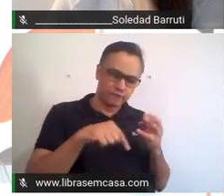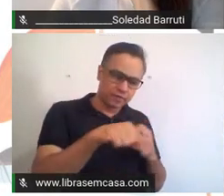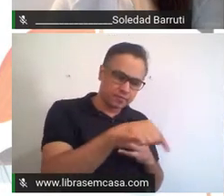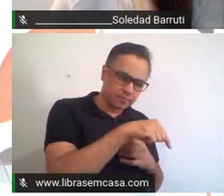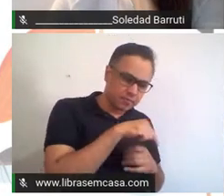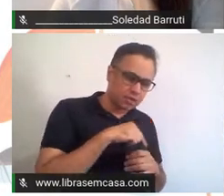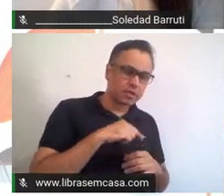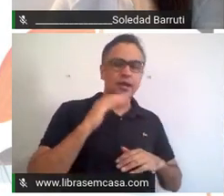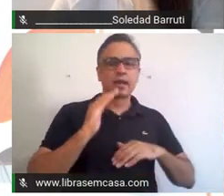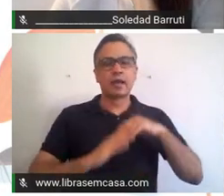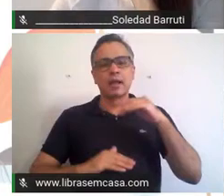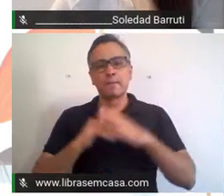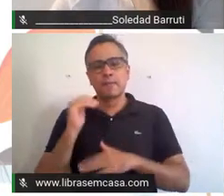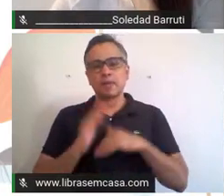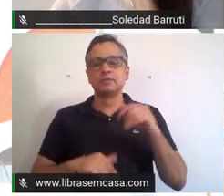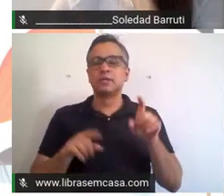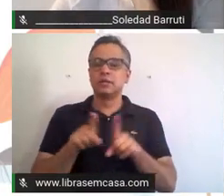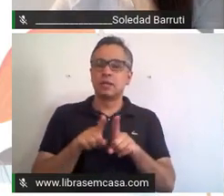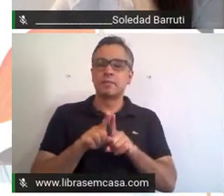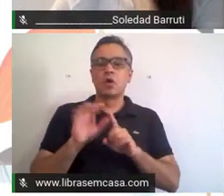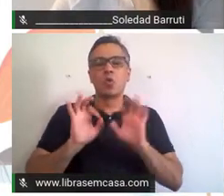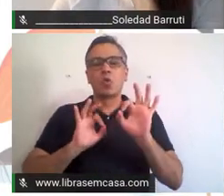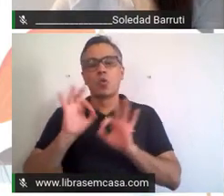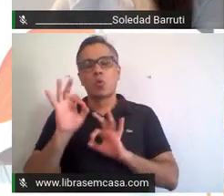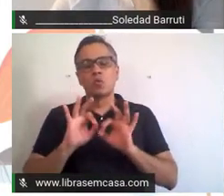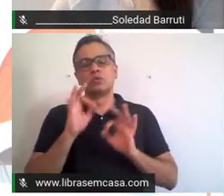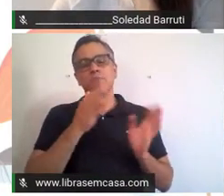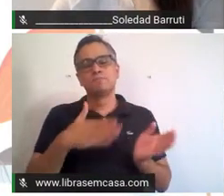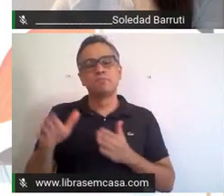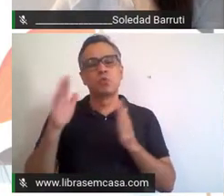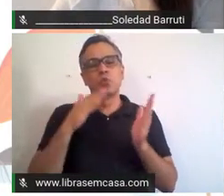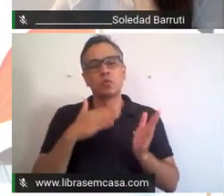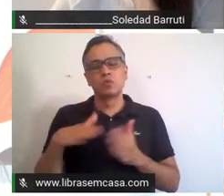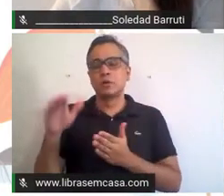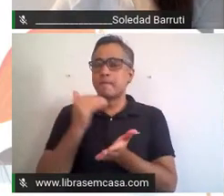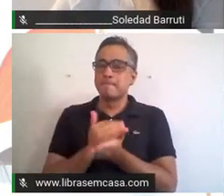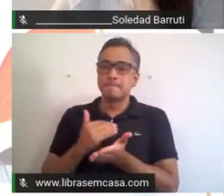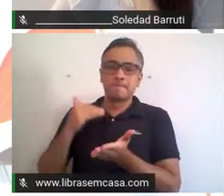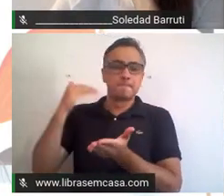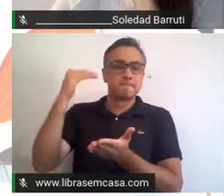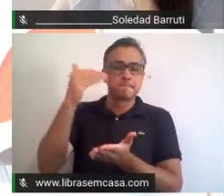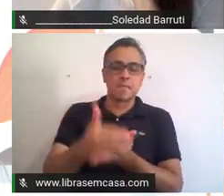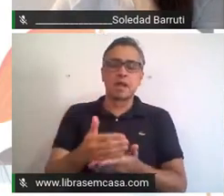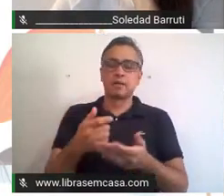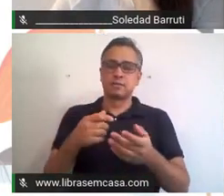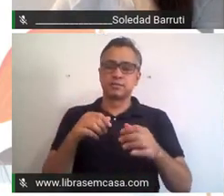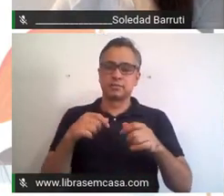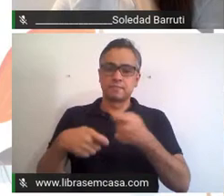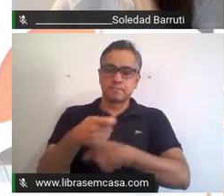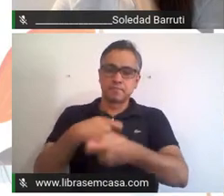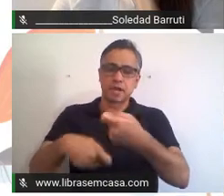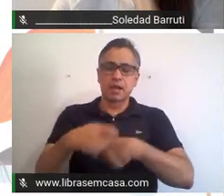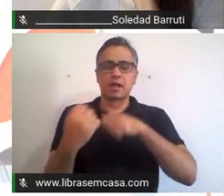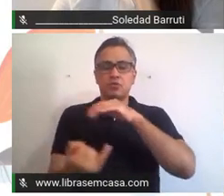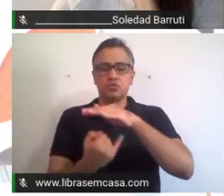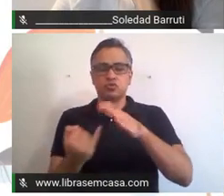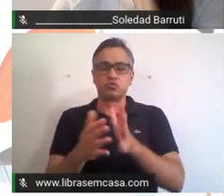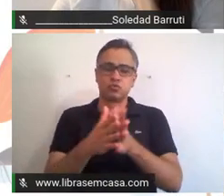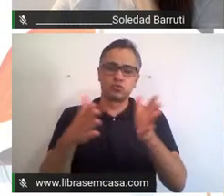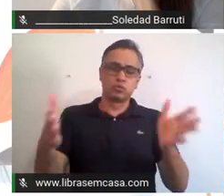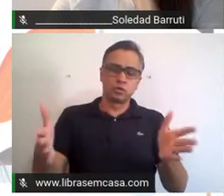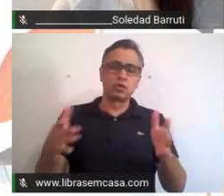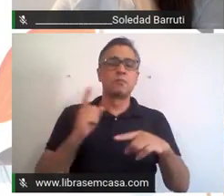uma capacidade também de se organizar para uma produção que vai além dos mercados institucionais, né? Porque ela gera uma